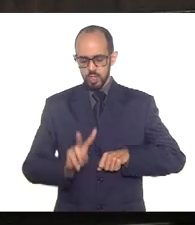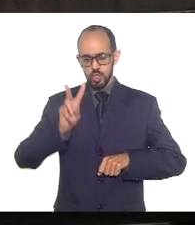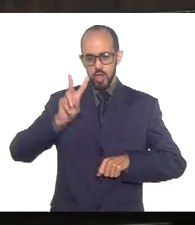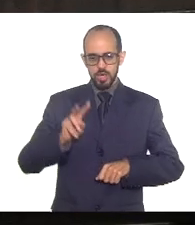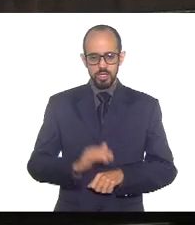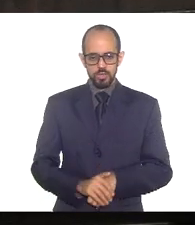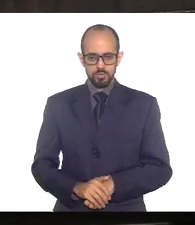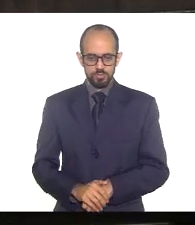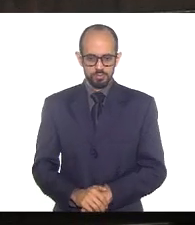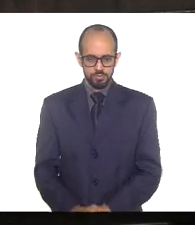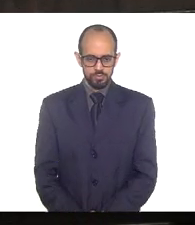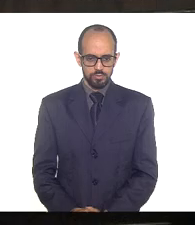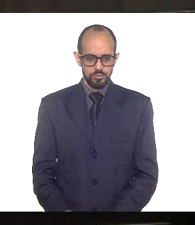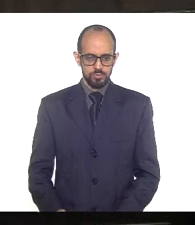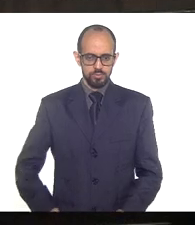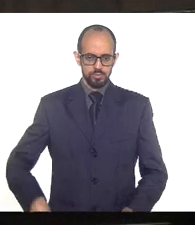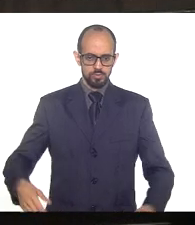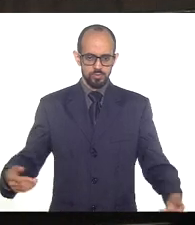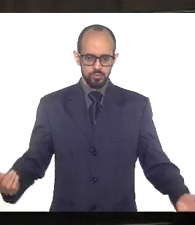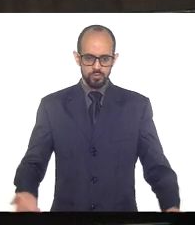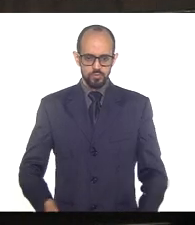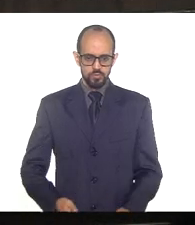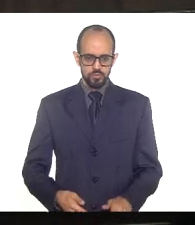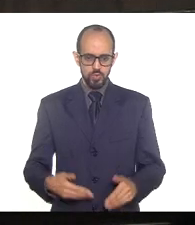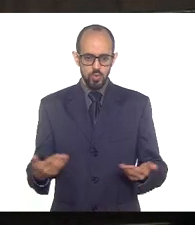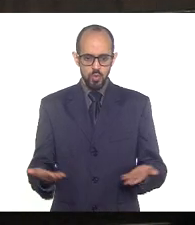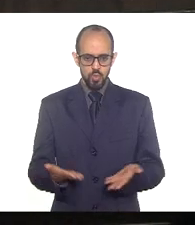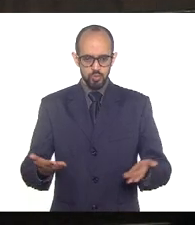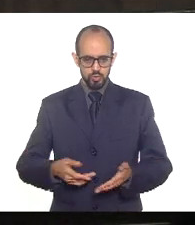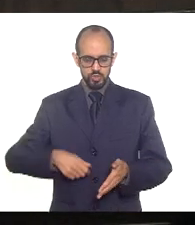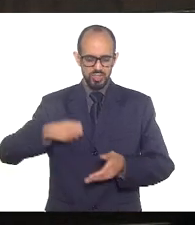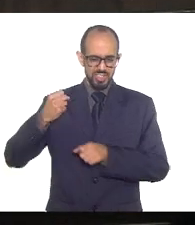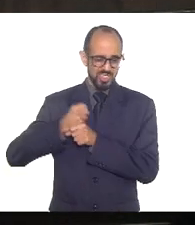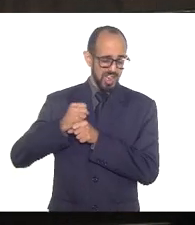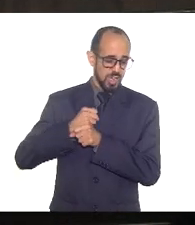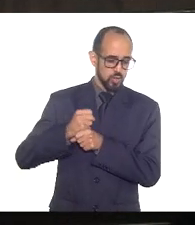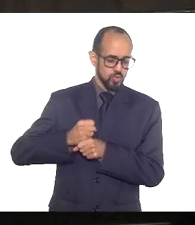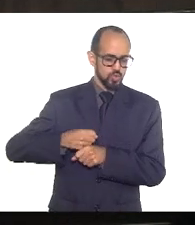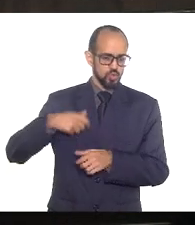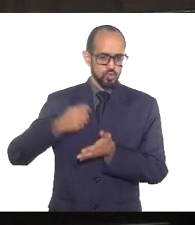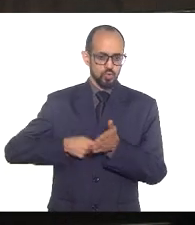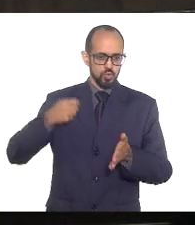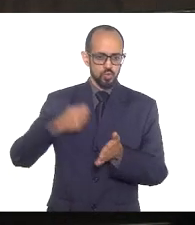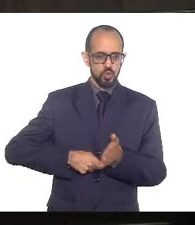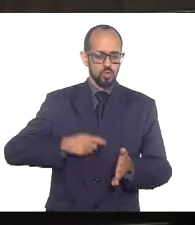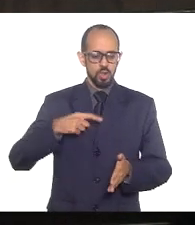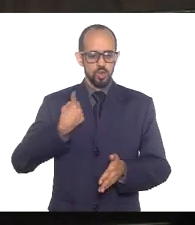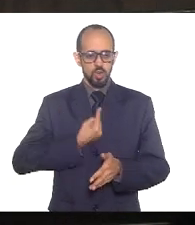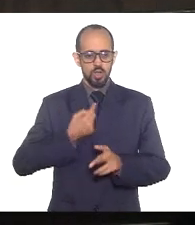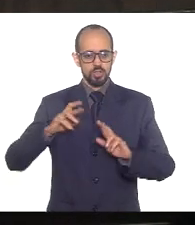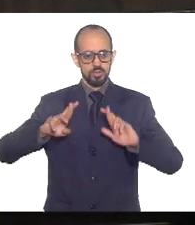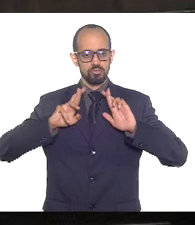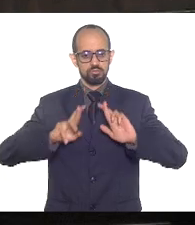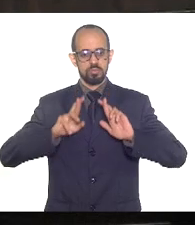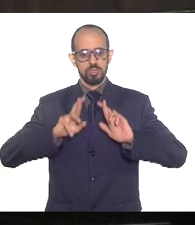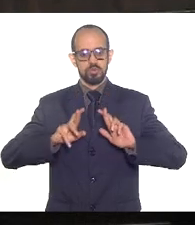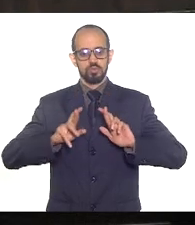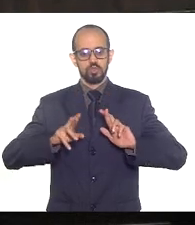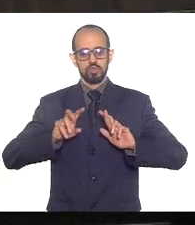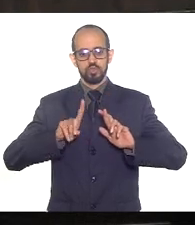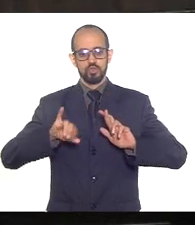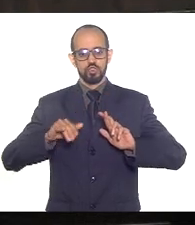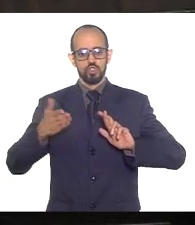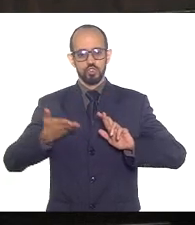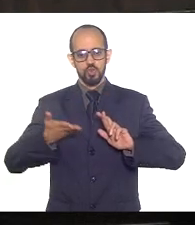que foi do anos décadas de luta que a gente espera que na data de hoje a gente